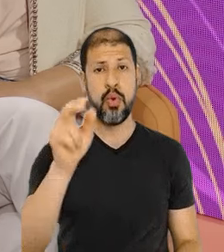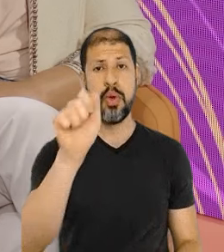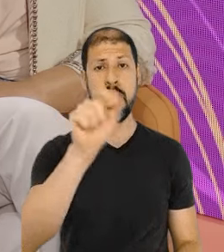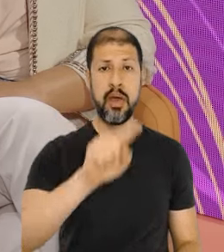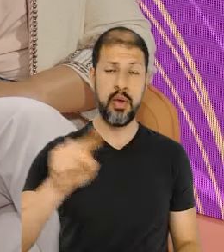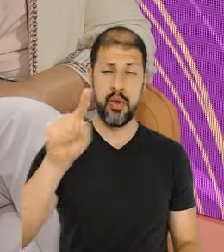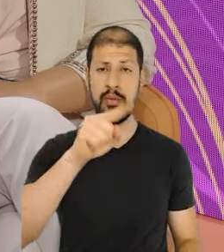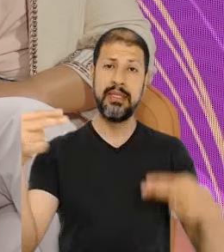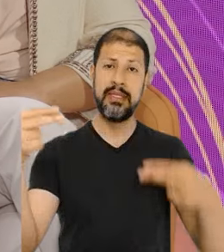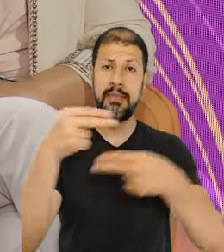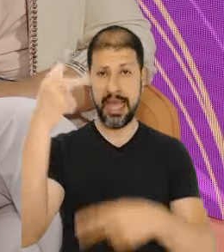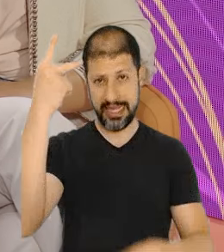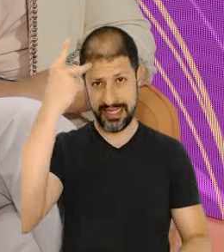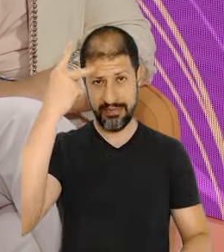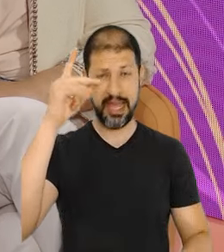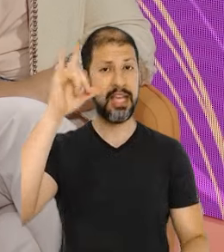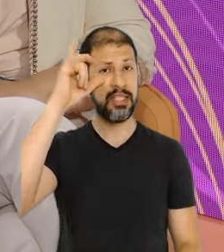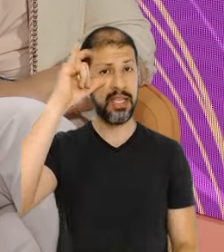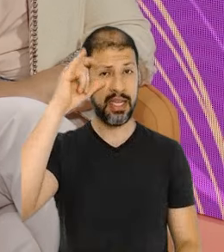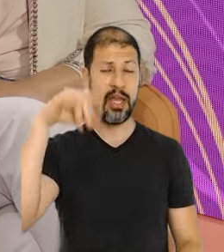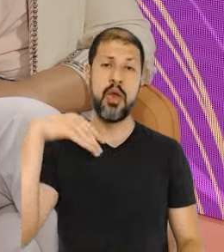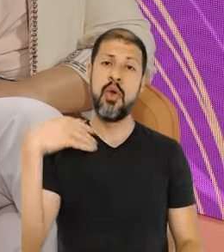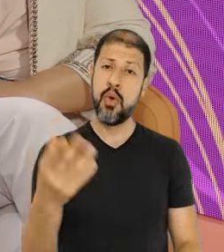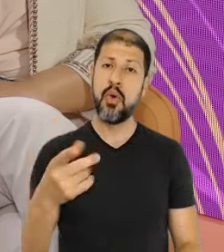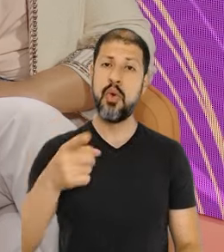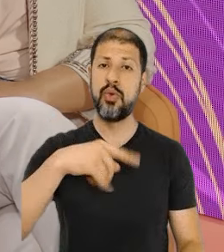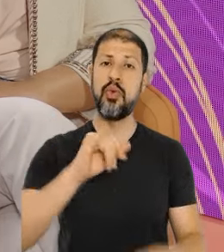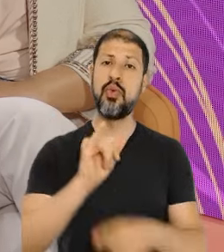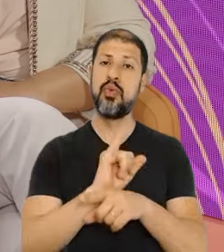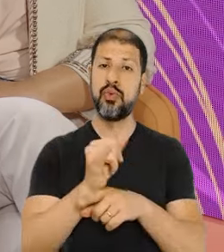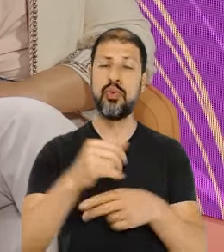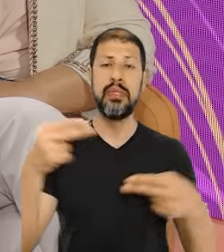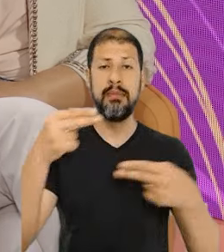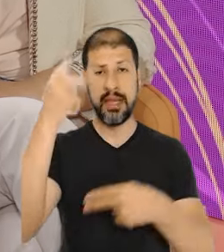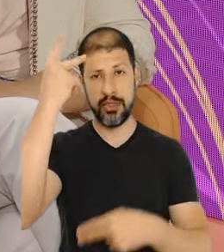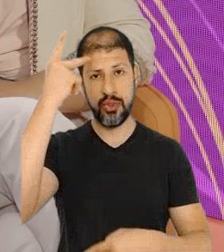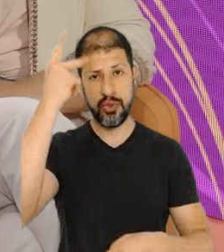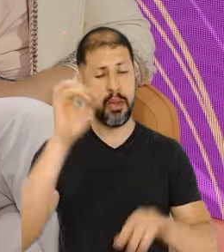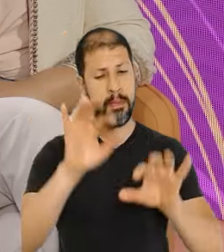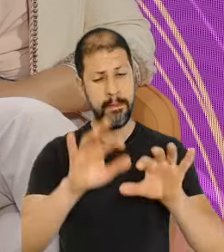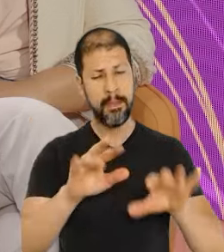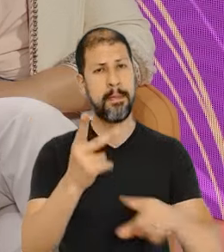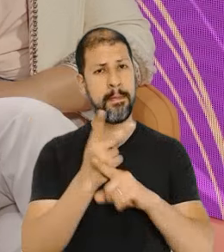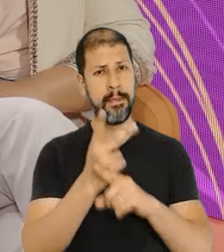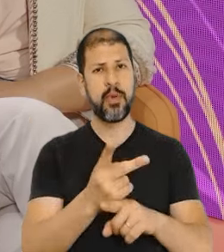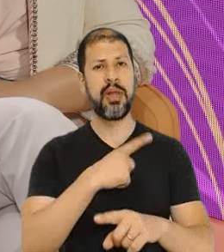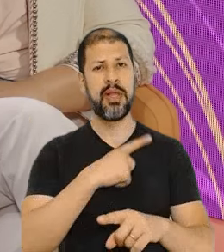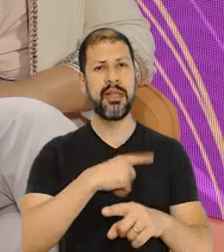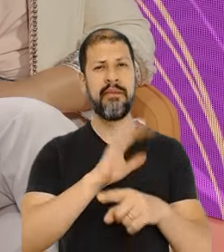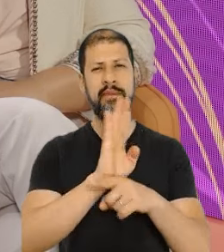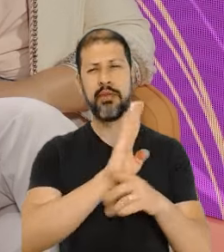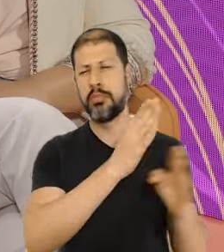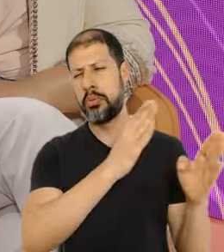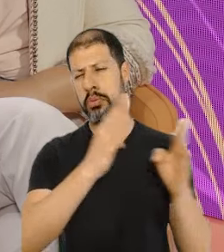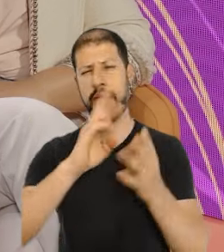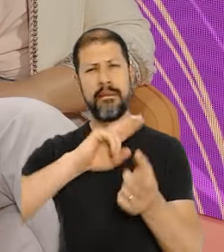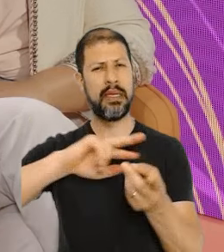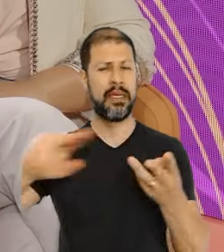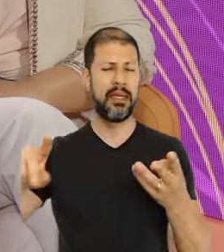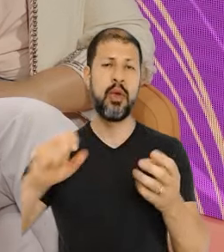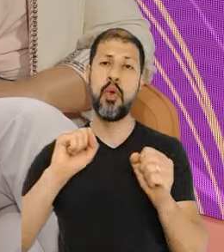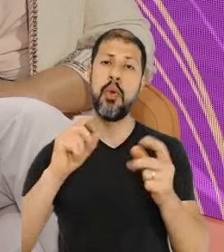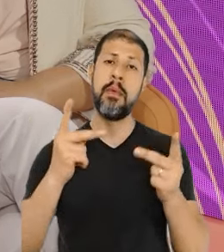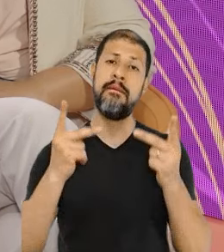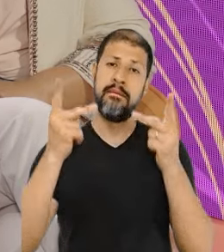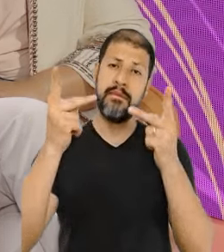@se que é o nosso instagram ou o nosso YouTube sebrai São Paulo digita lá que você vê inúmeras matérias ou pode